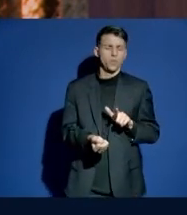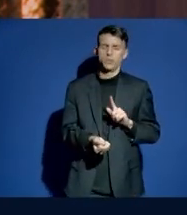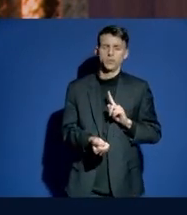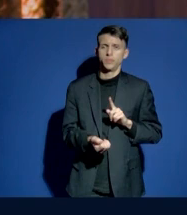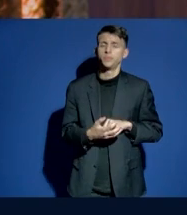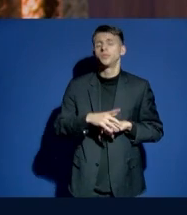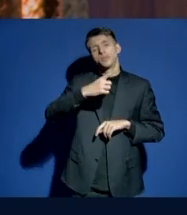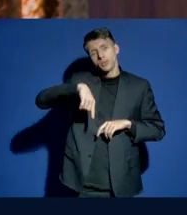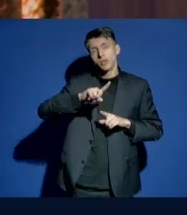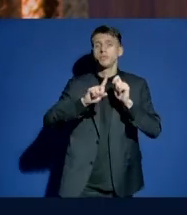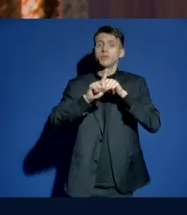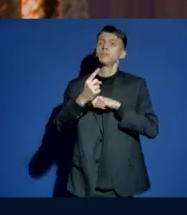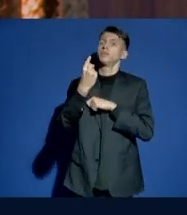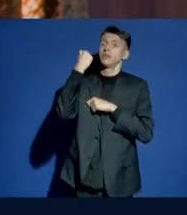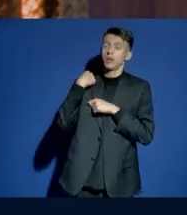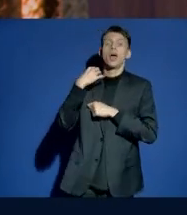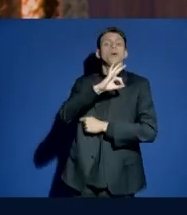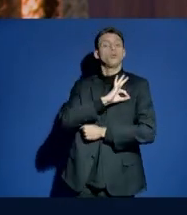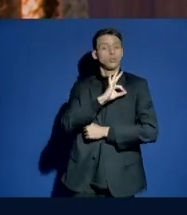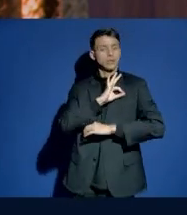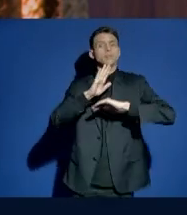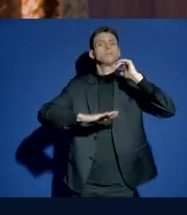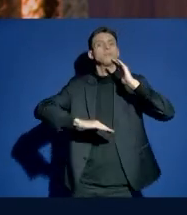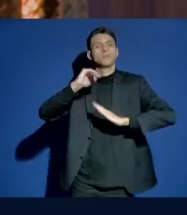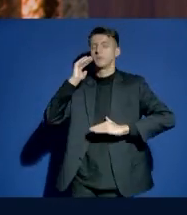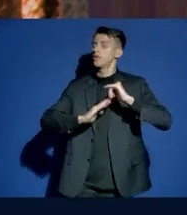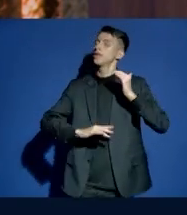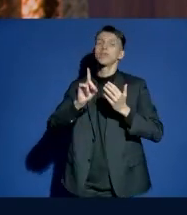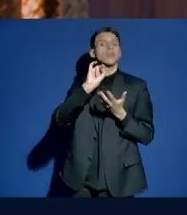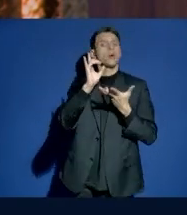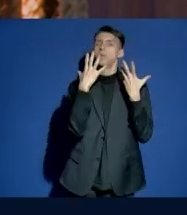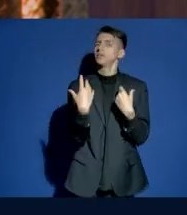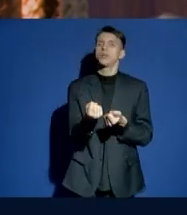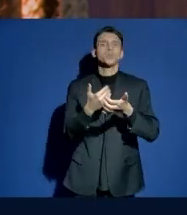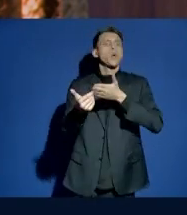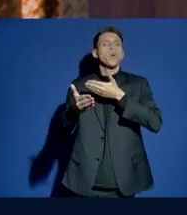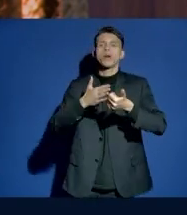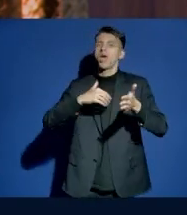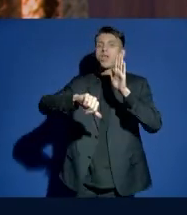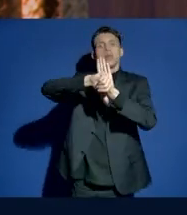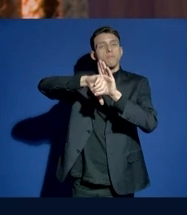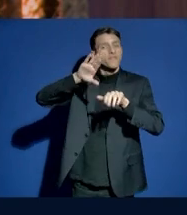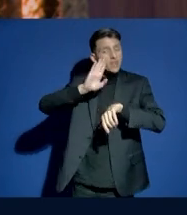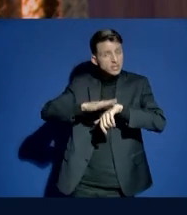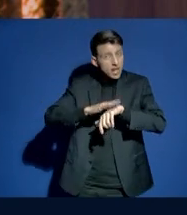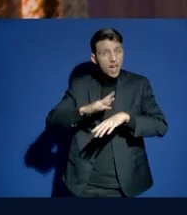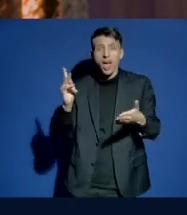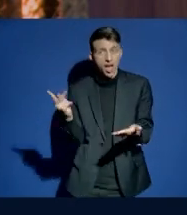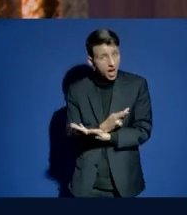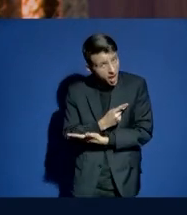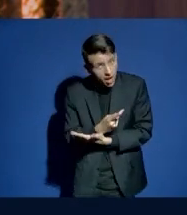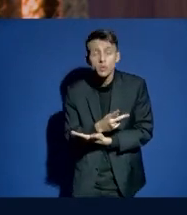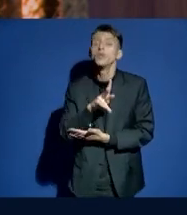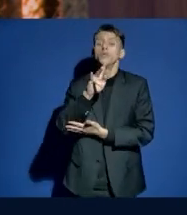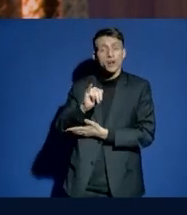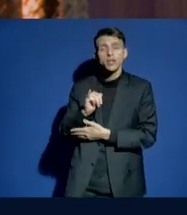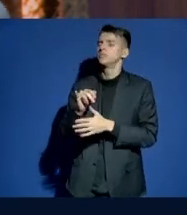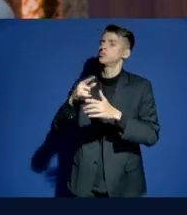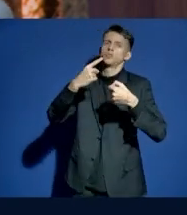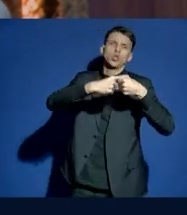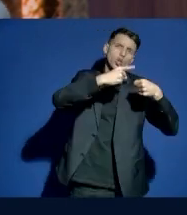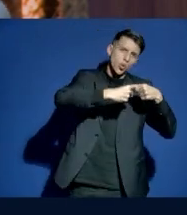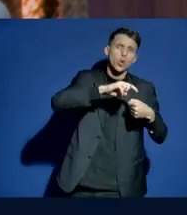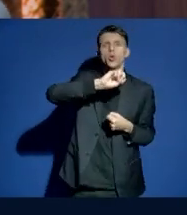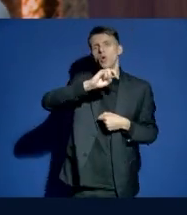e a nossas polícias estão praticando Tolerância Zero com qualquer tipo de transgressão seja no campo na cidade mas